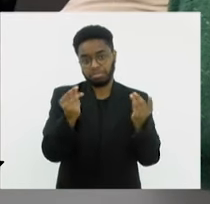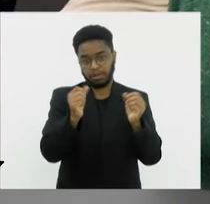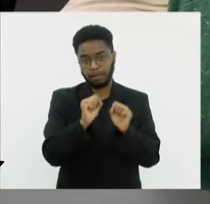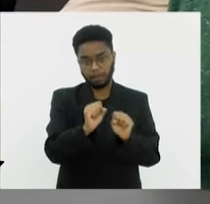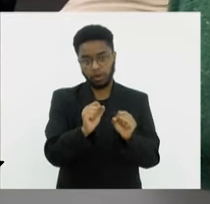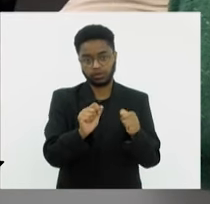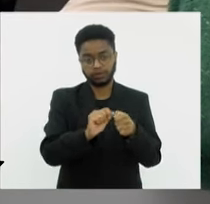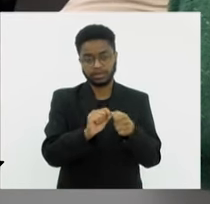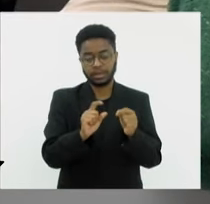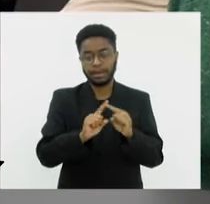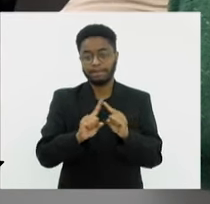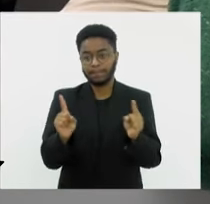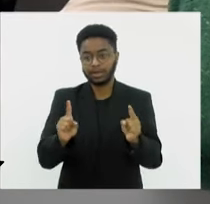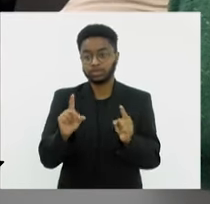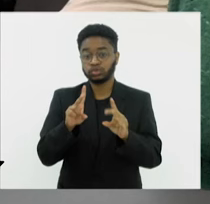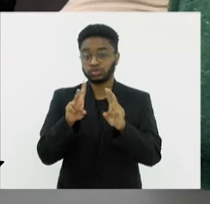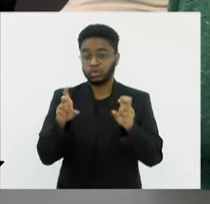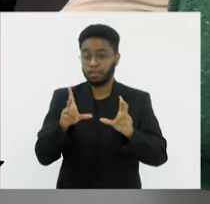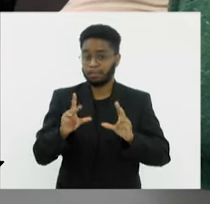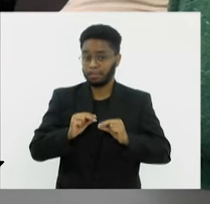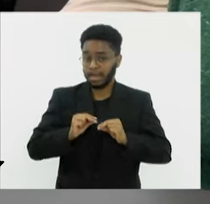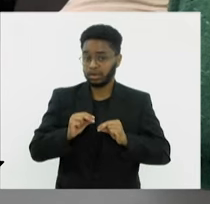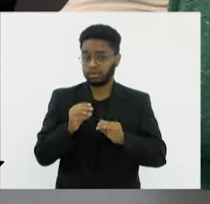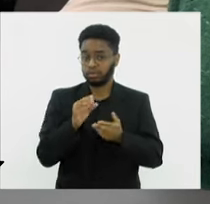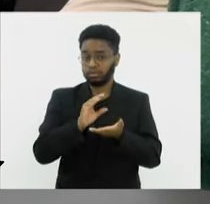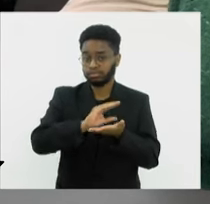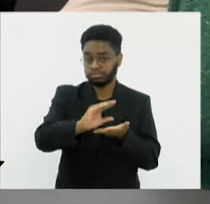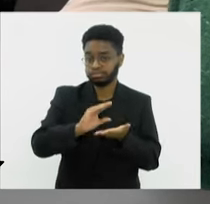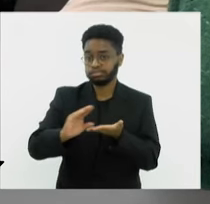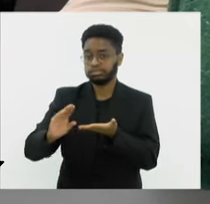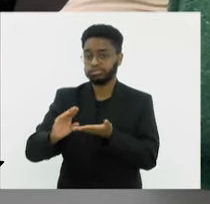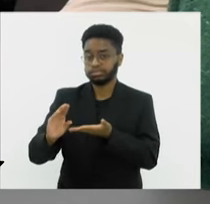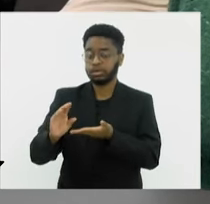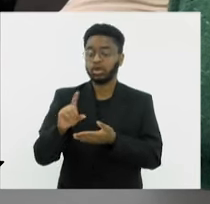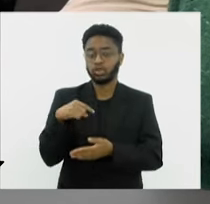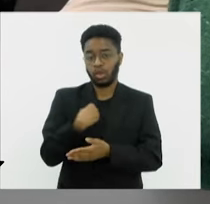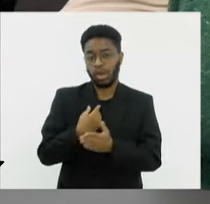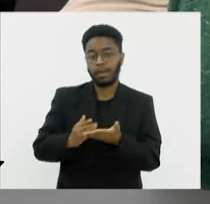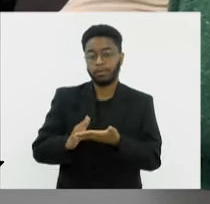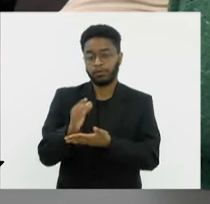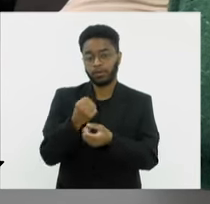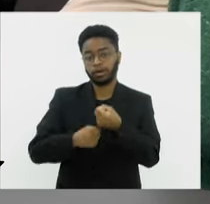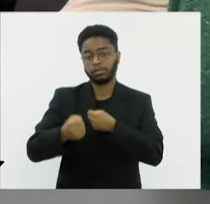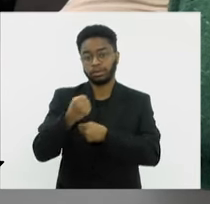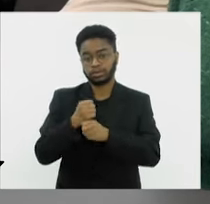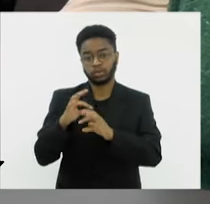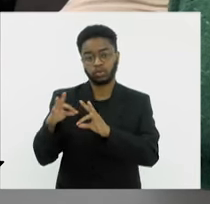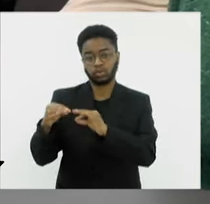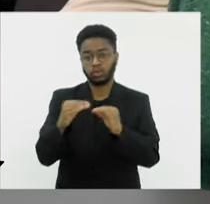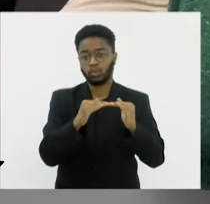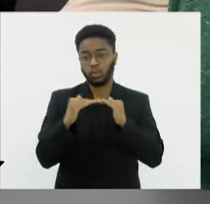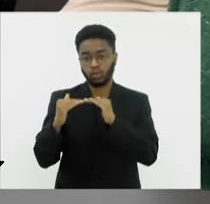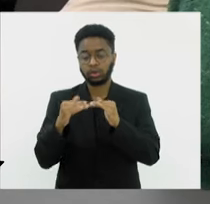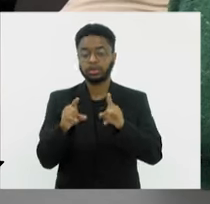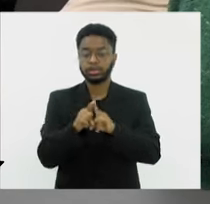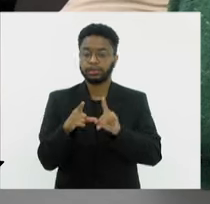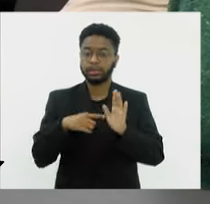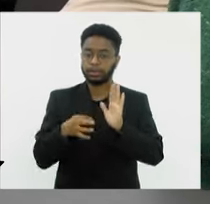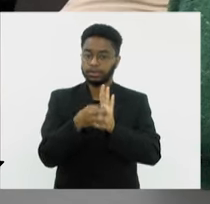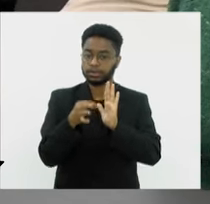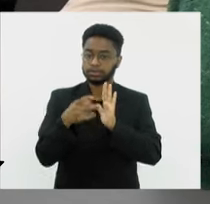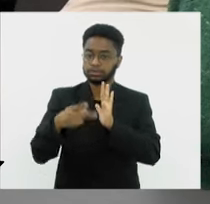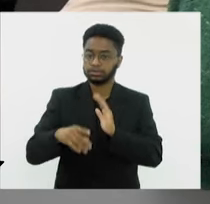Mas a questão do mérito, do rateio, a gente aprovou ano passado por unanimidade, inclusive com parecer da Comissão de Constituição e